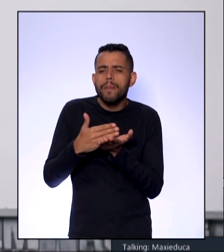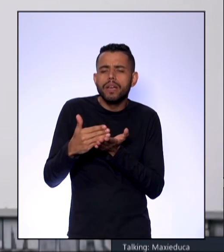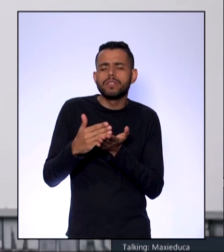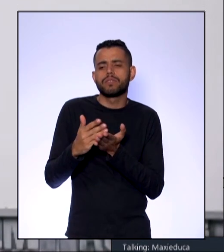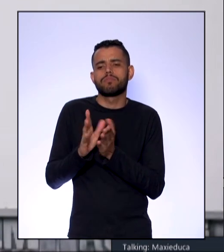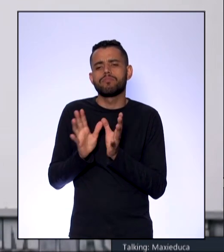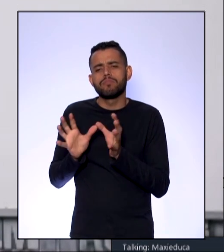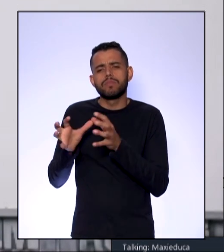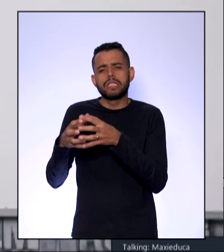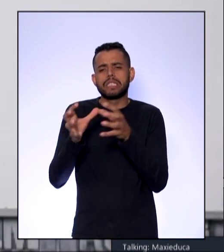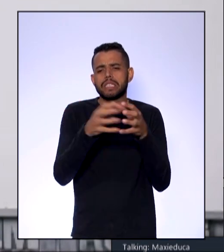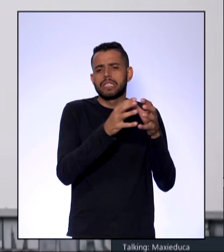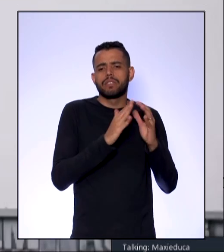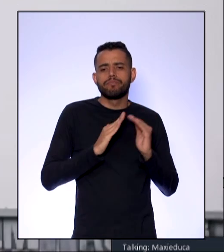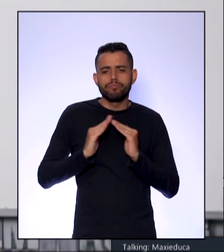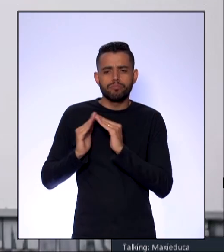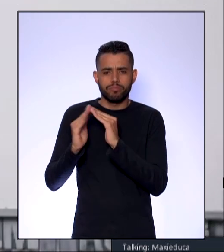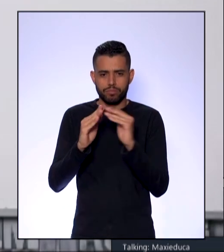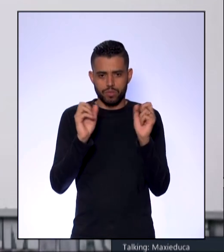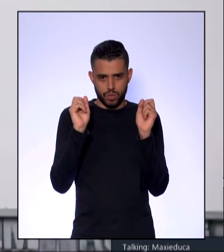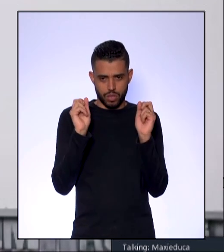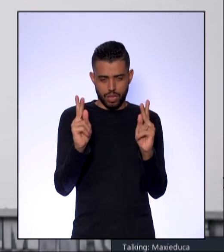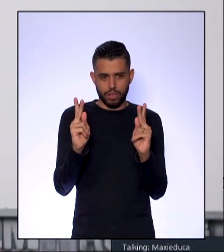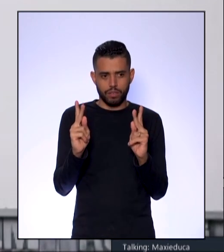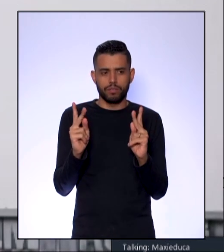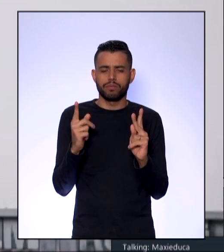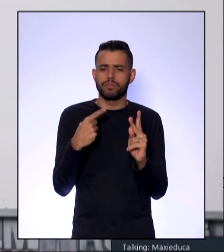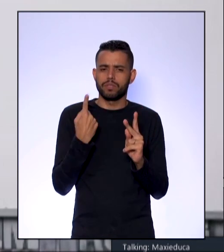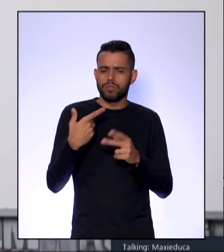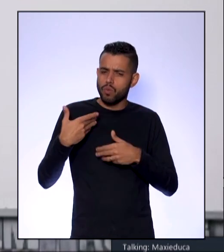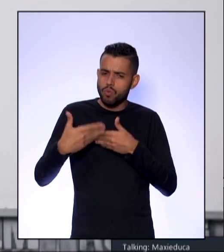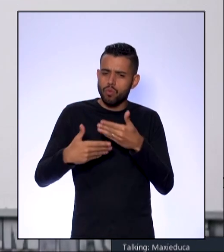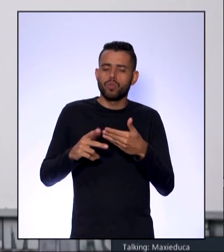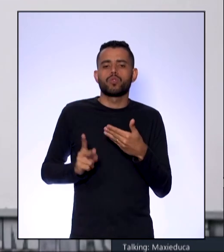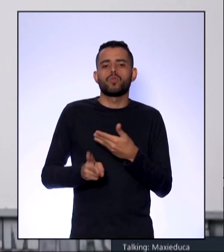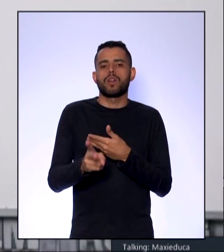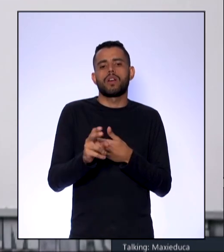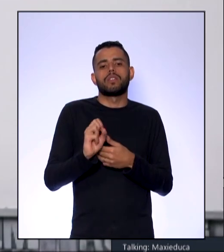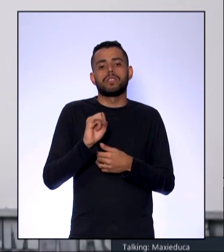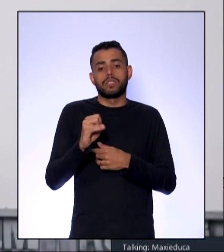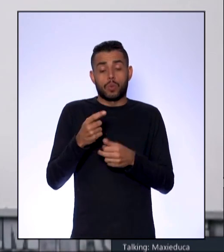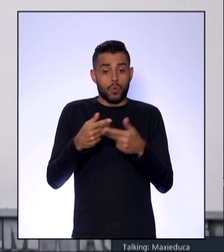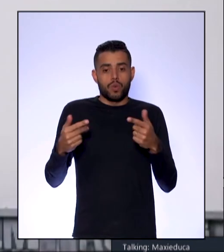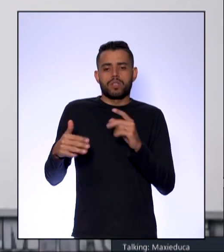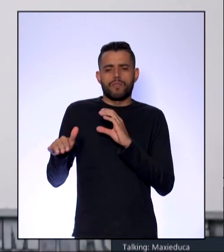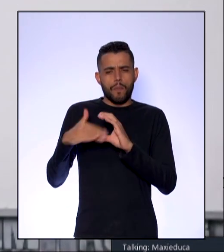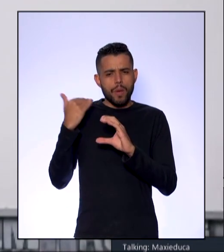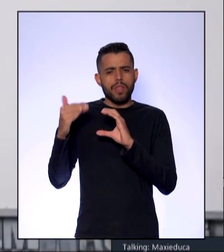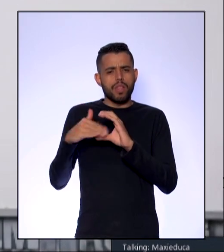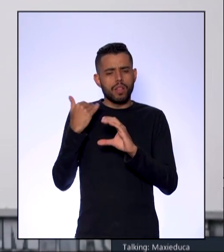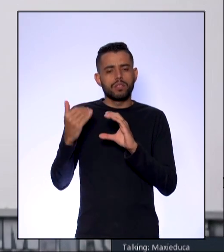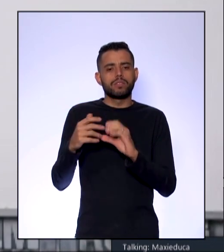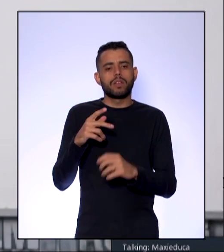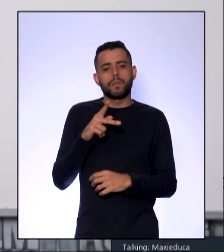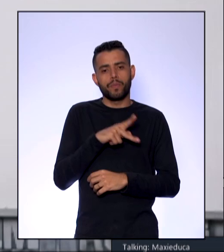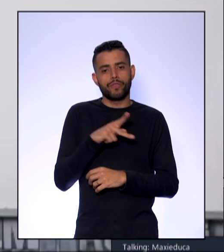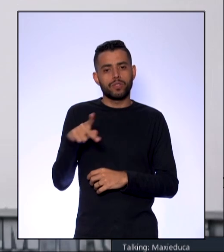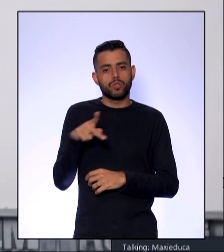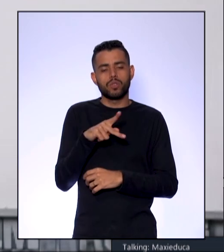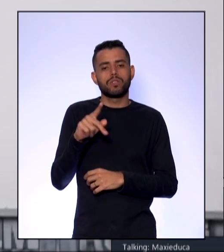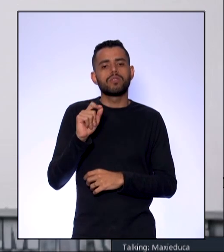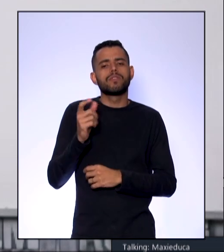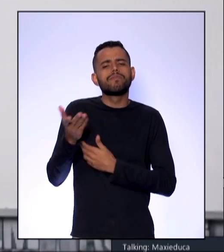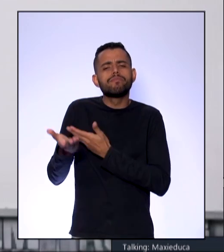plenamente sedentarizada. Beleza, galera? Vamos seguir aqui. Qualquer coisinha vai mandando. A professora que está